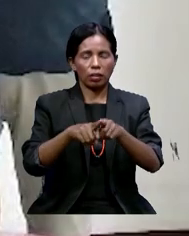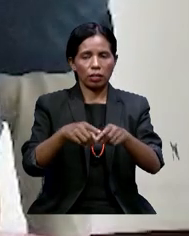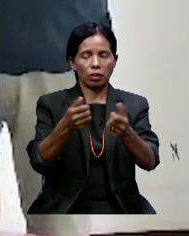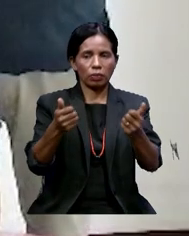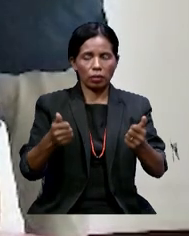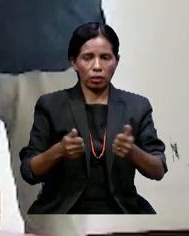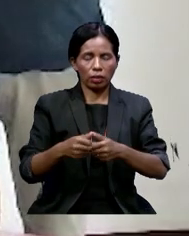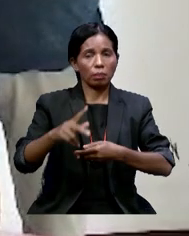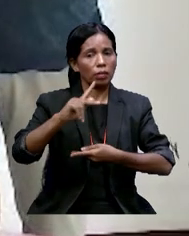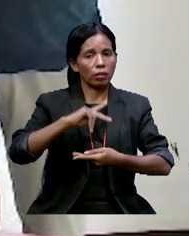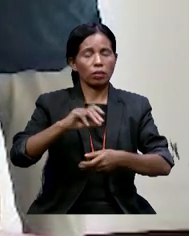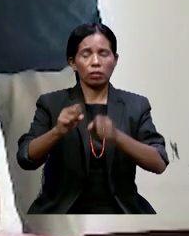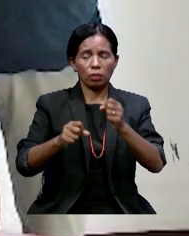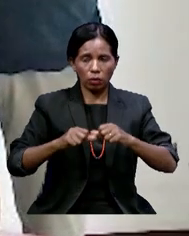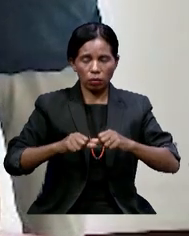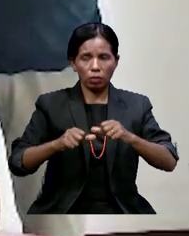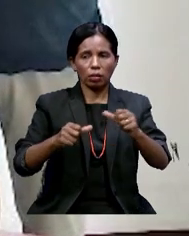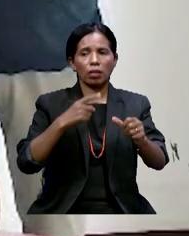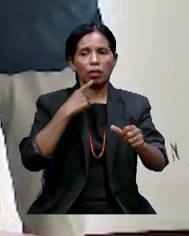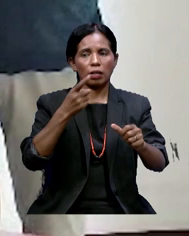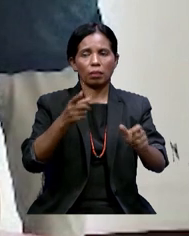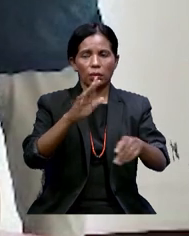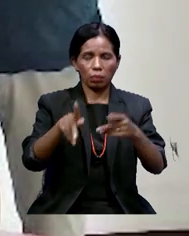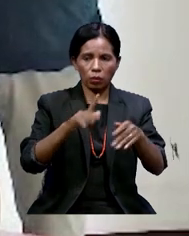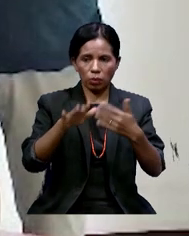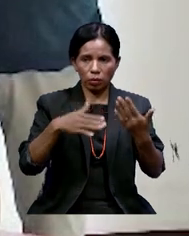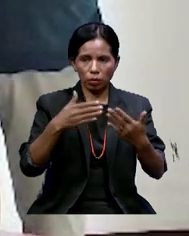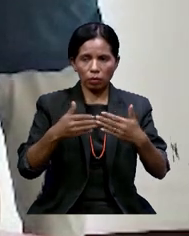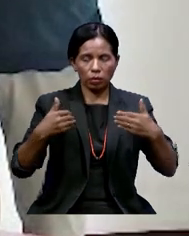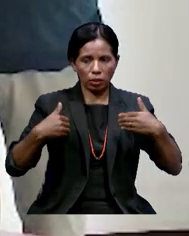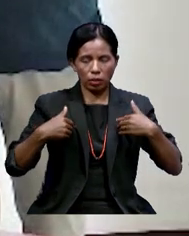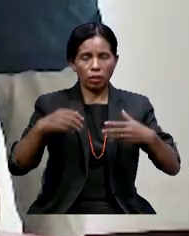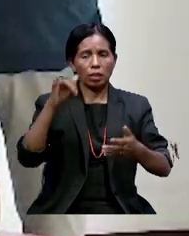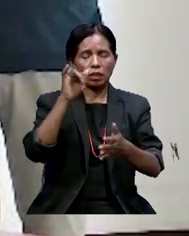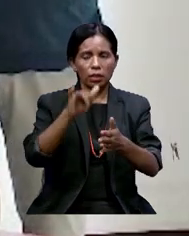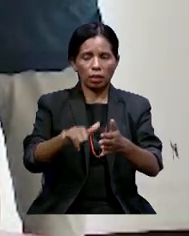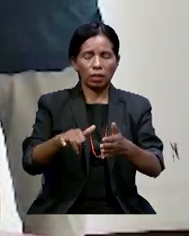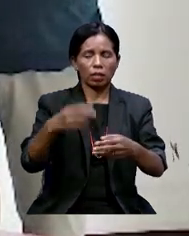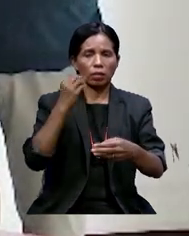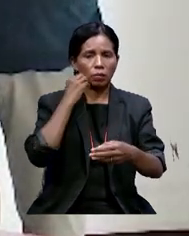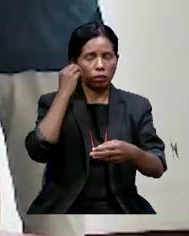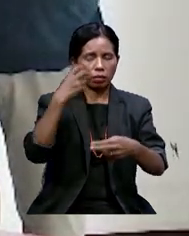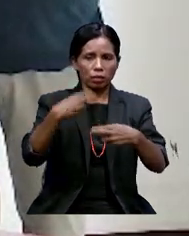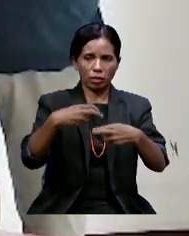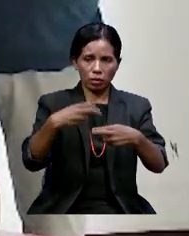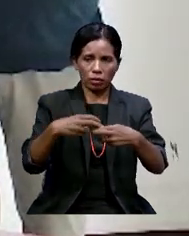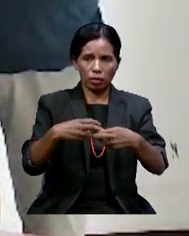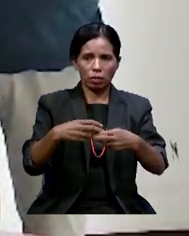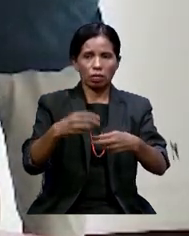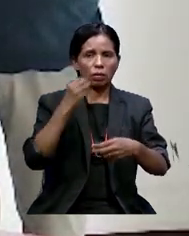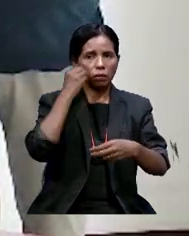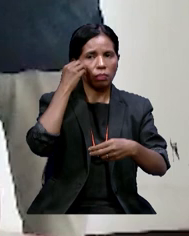civil continua fo alerta ba comunidade sira nebe iha risco. Risco makanesan hirak nebe hela